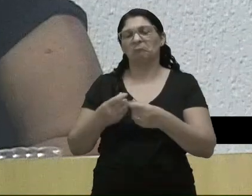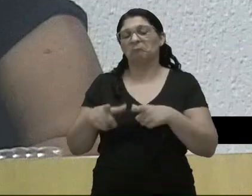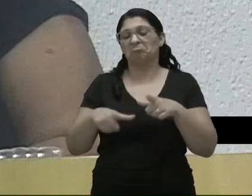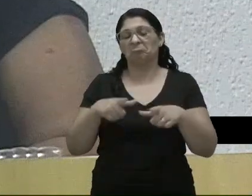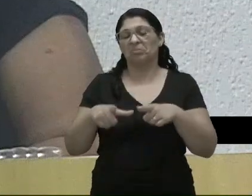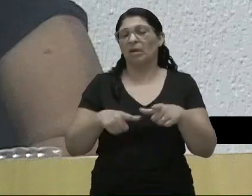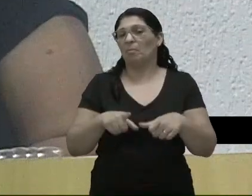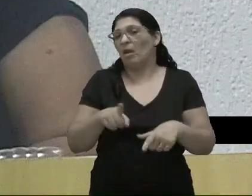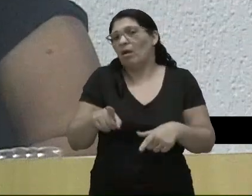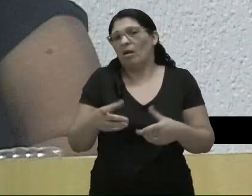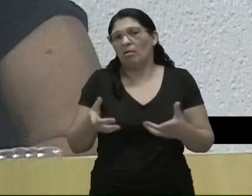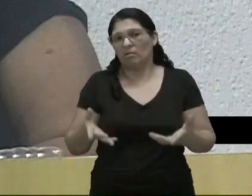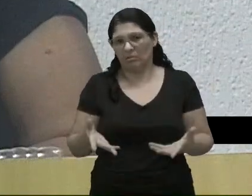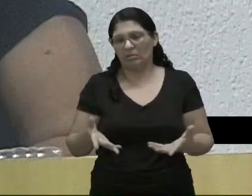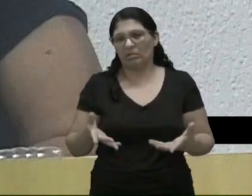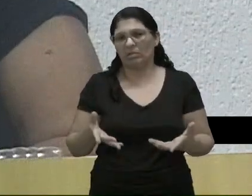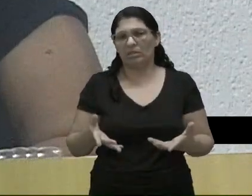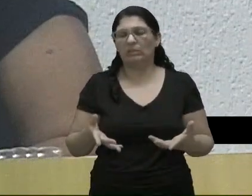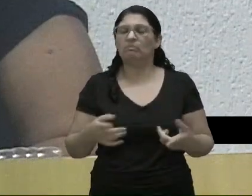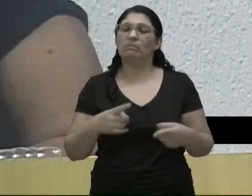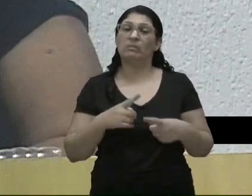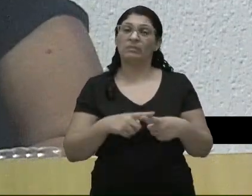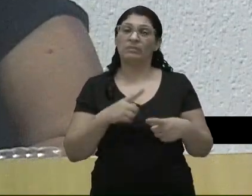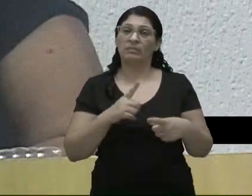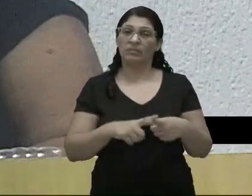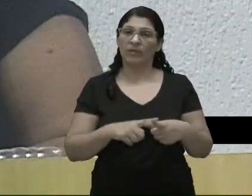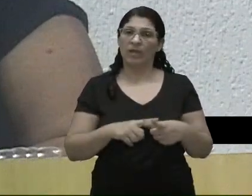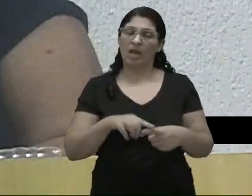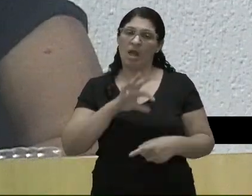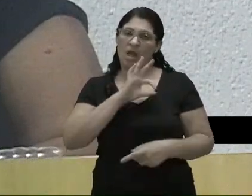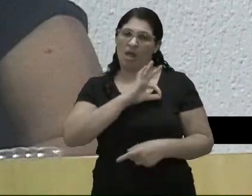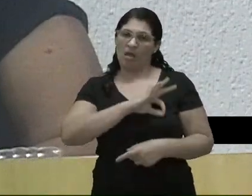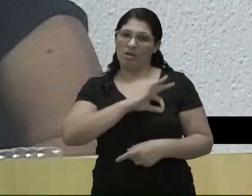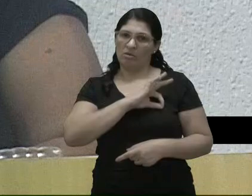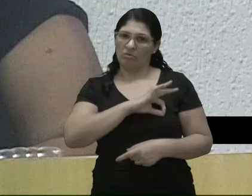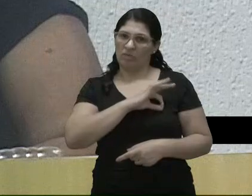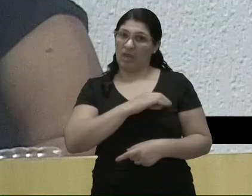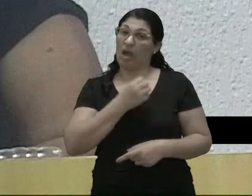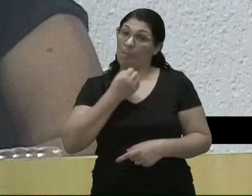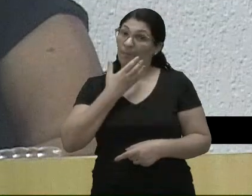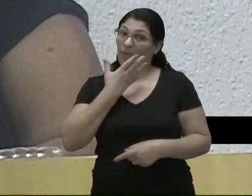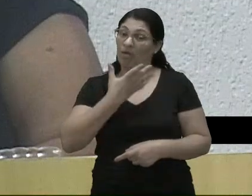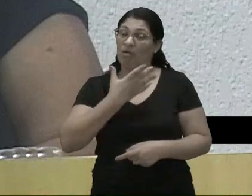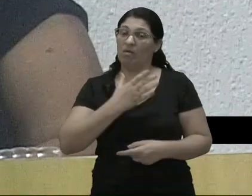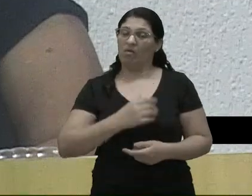trabalhador? Haja vista que é um salário considerável.